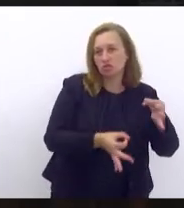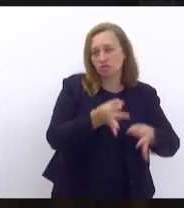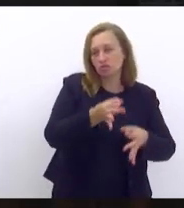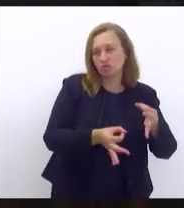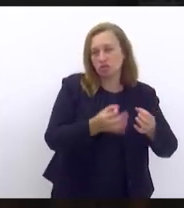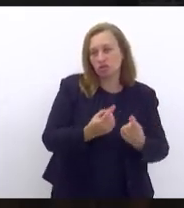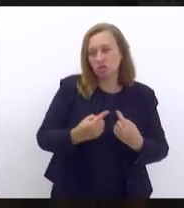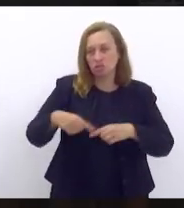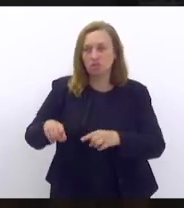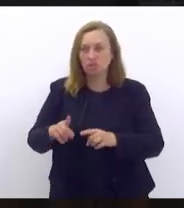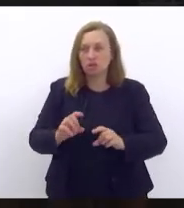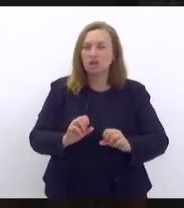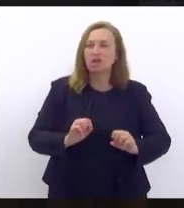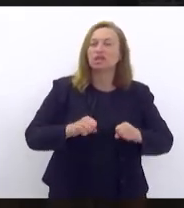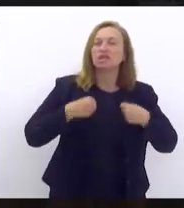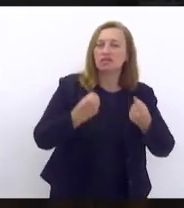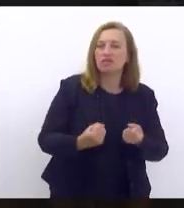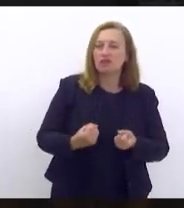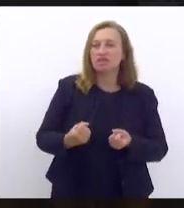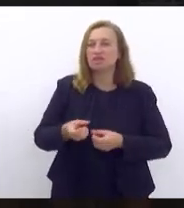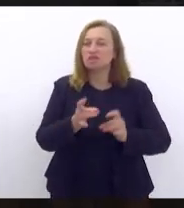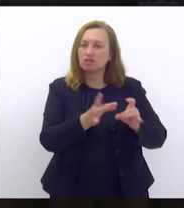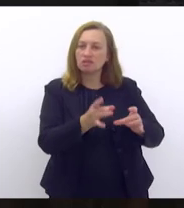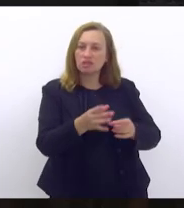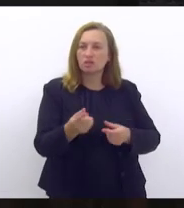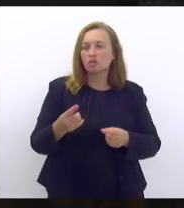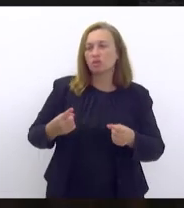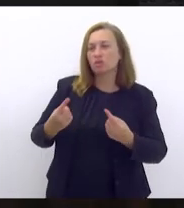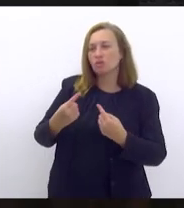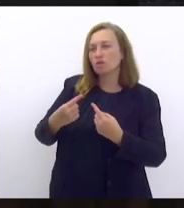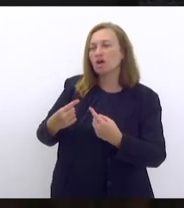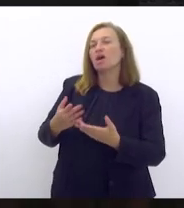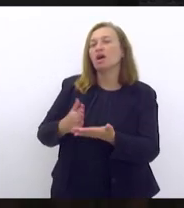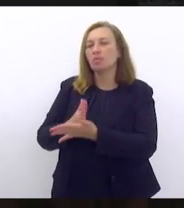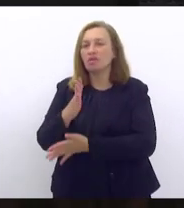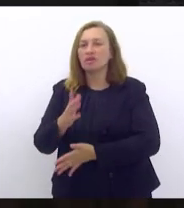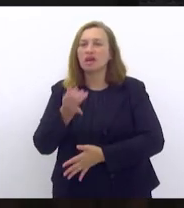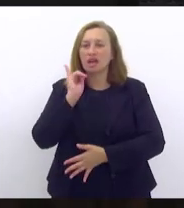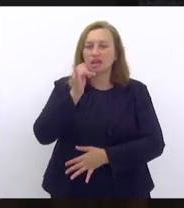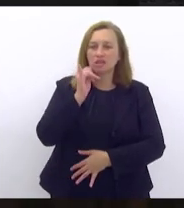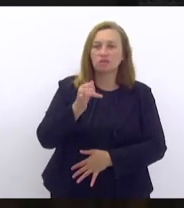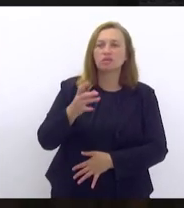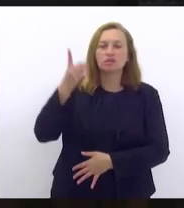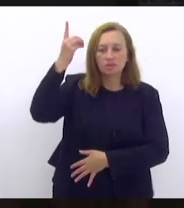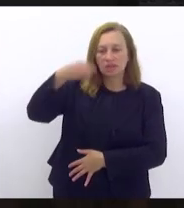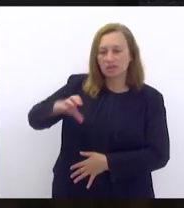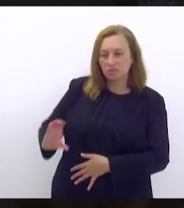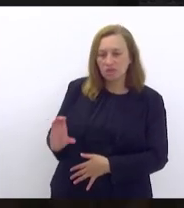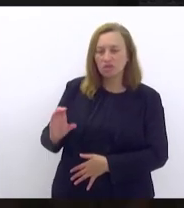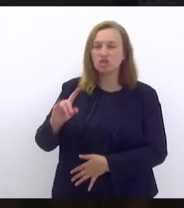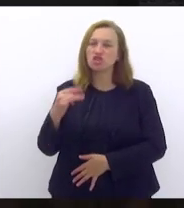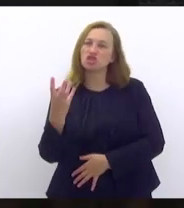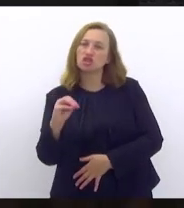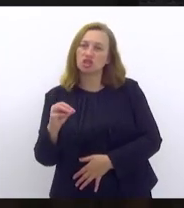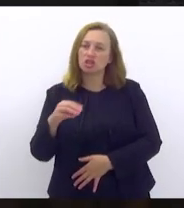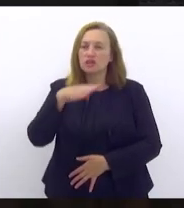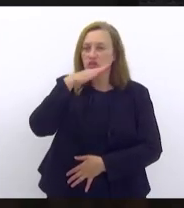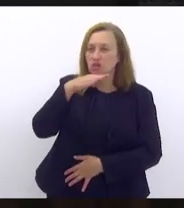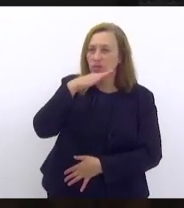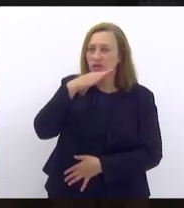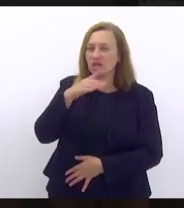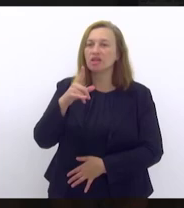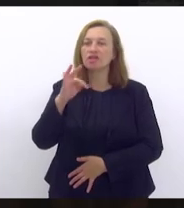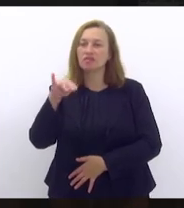De Defesa do Consumidor, contrário. De Economia, Indústria e Comércio, favorável. Relatores, deputado Carlos Mink, Chiquinho da Mangueira e Felipe